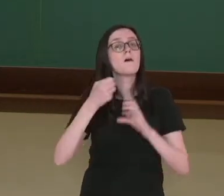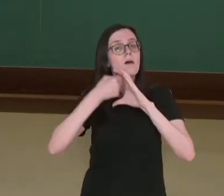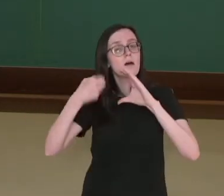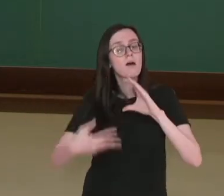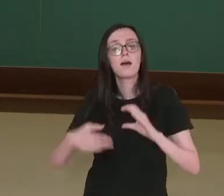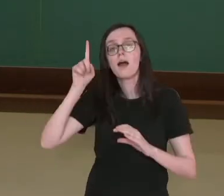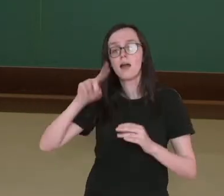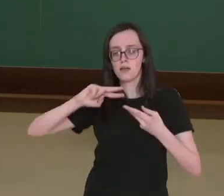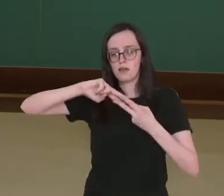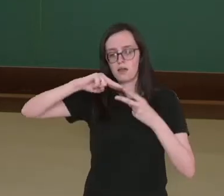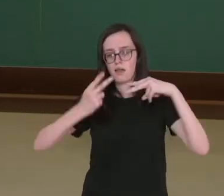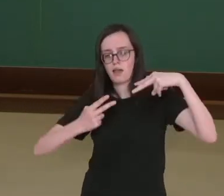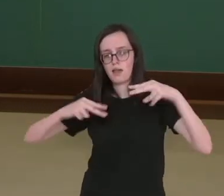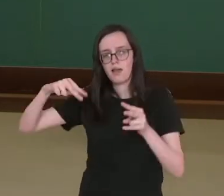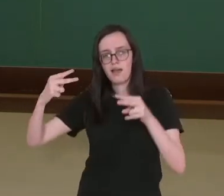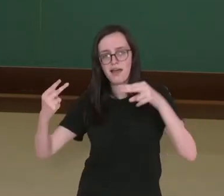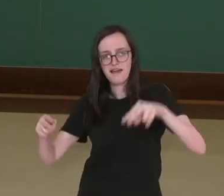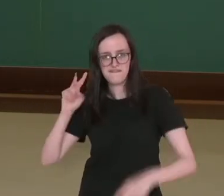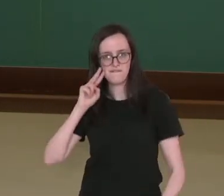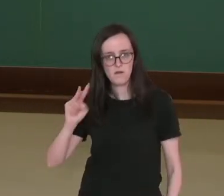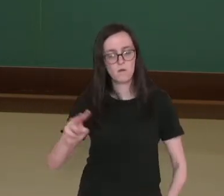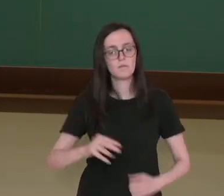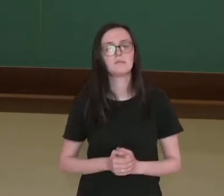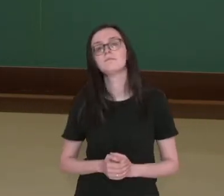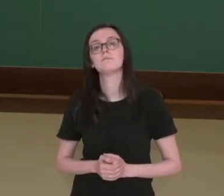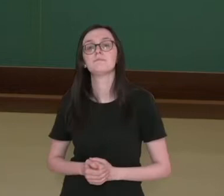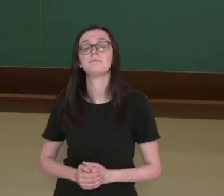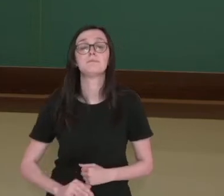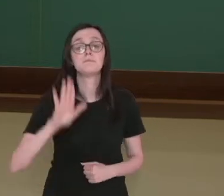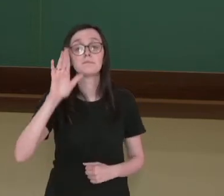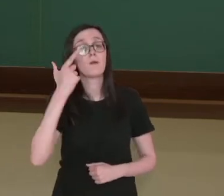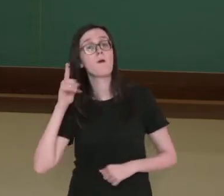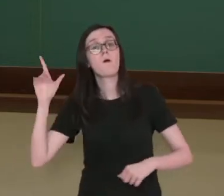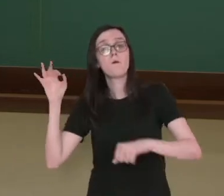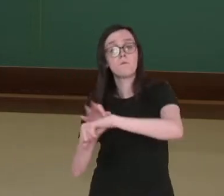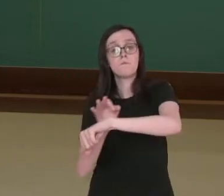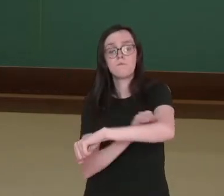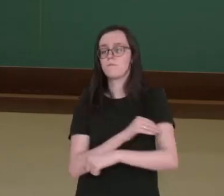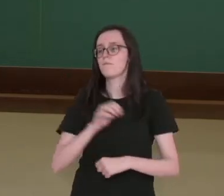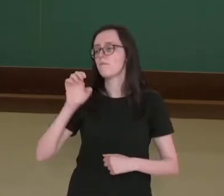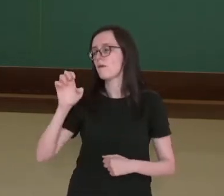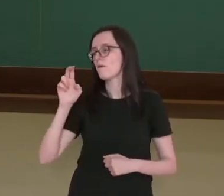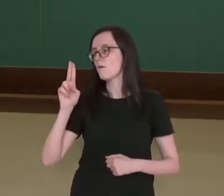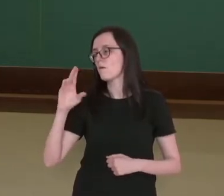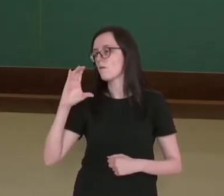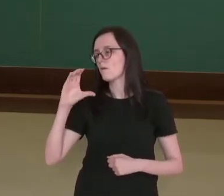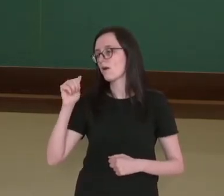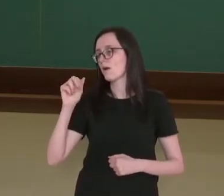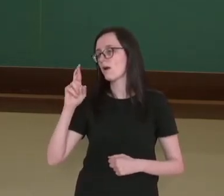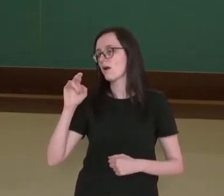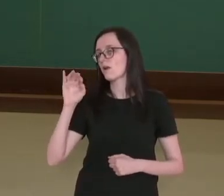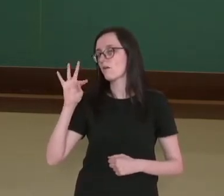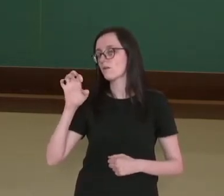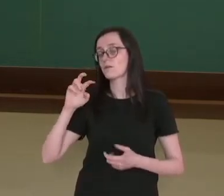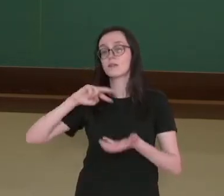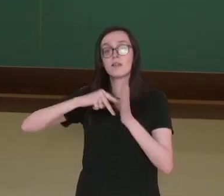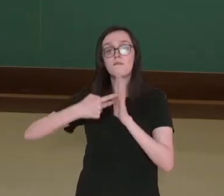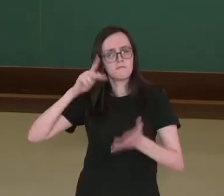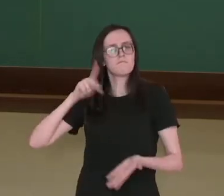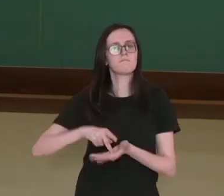está solto no citoplasma. A célula eucarionte, olha, eu significa